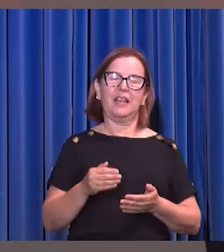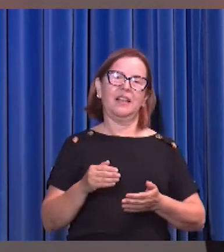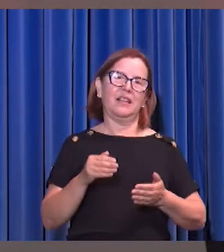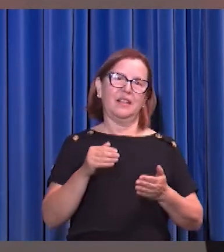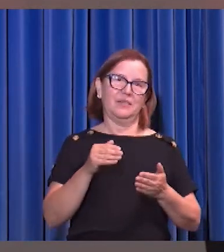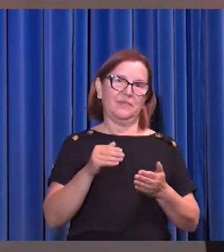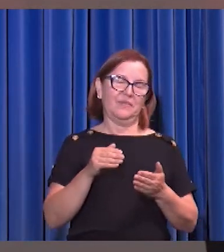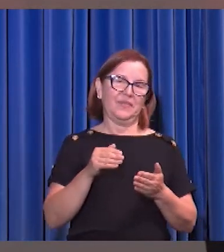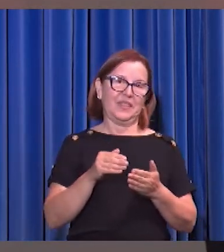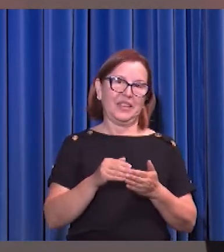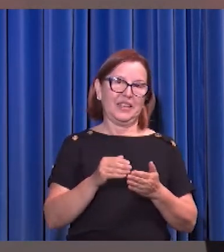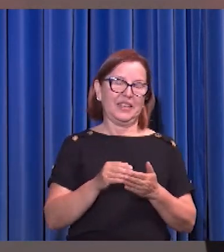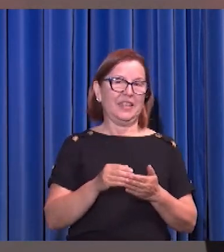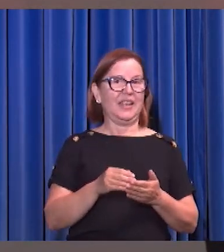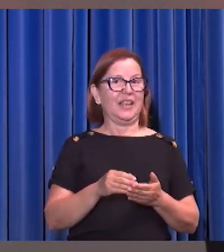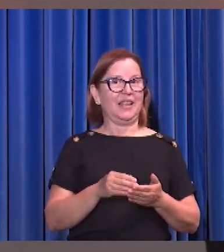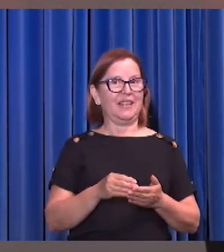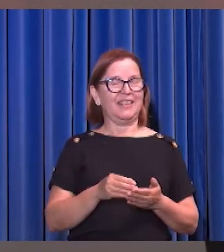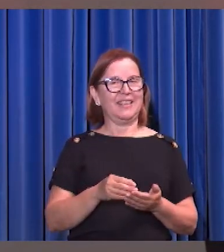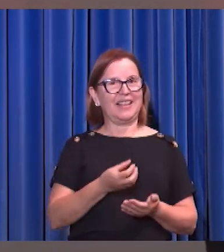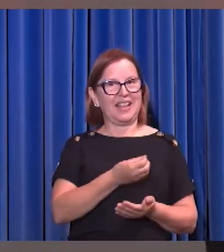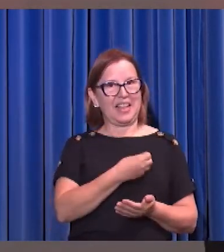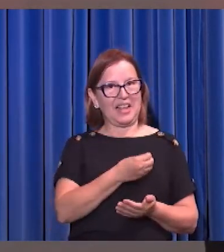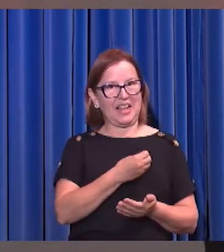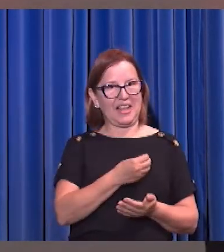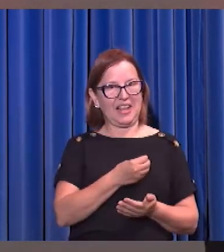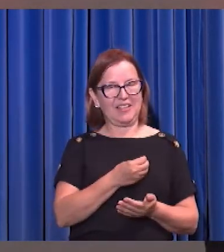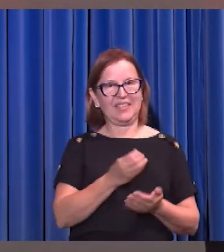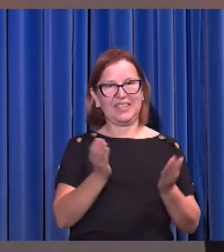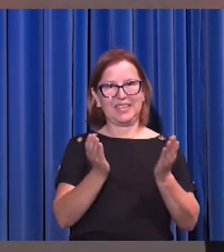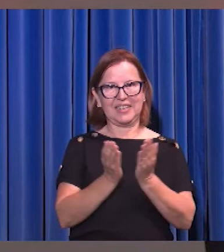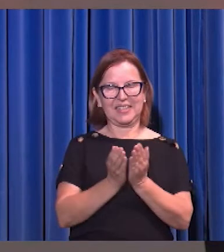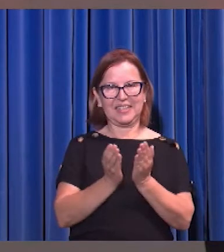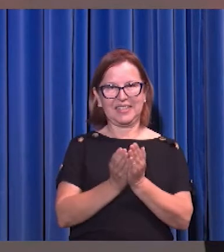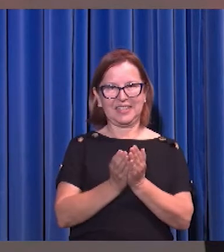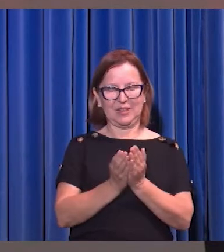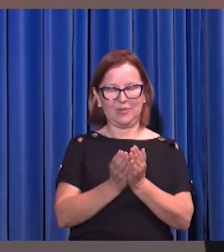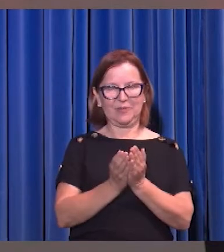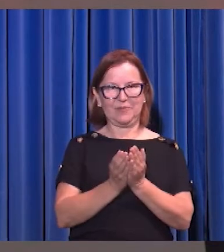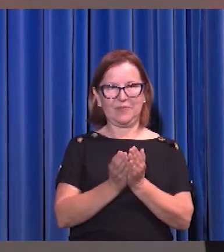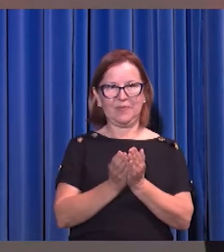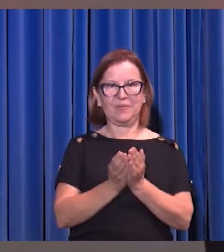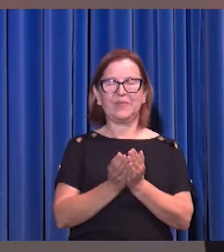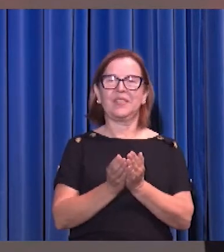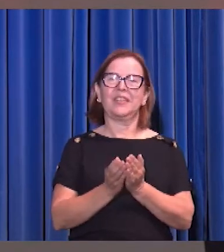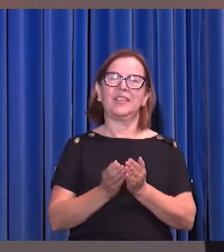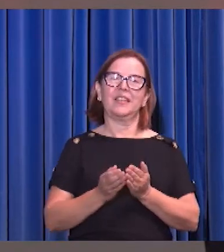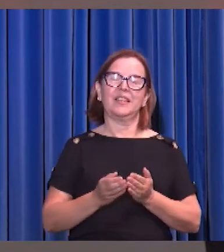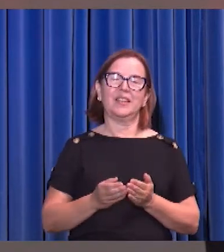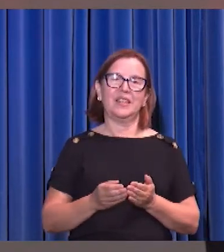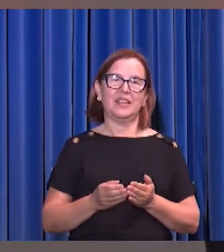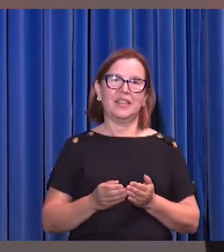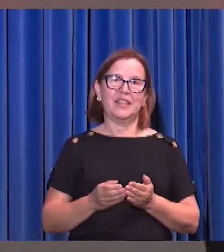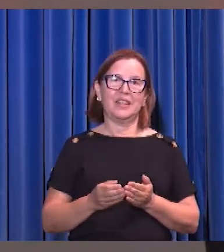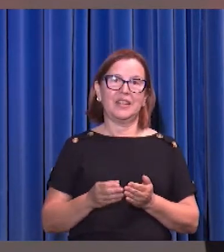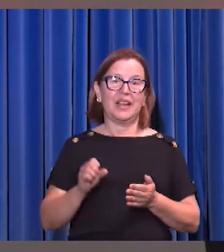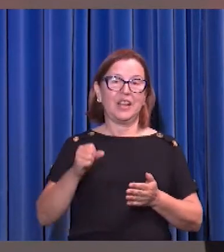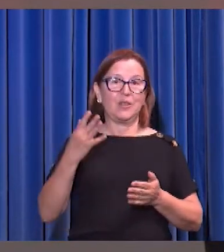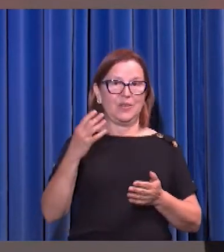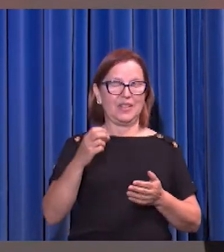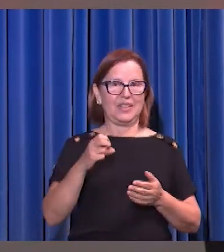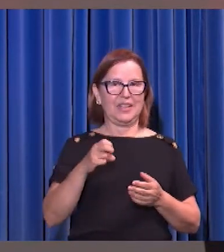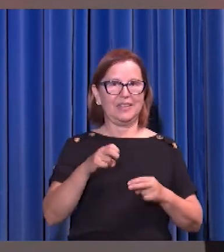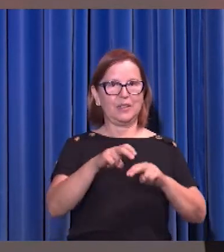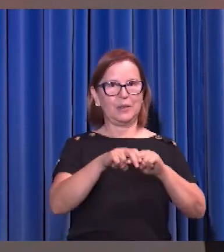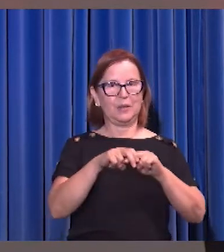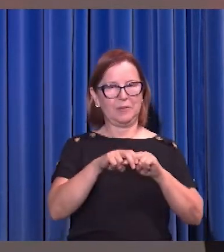dessa realização inicial e completa por parte do Senhor Jesus Cristo. Nada podemos fazer.